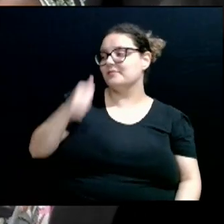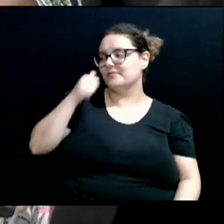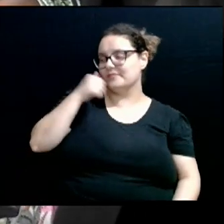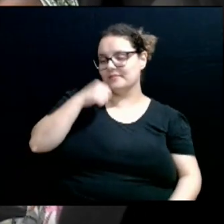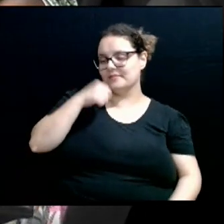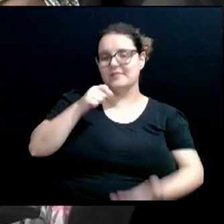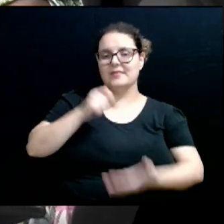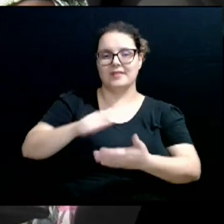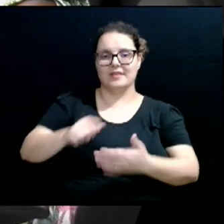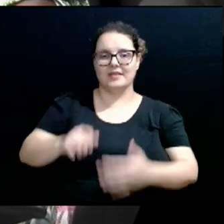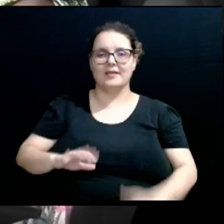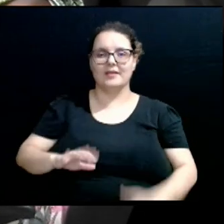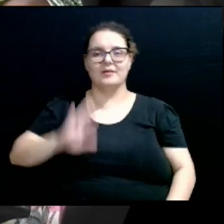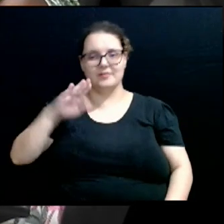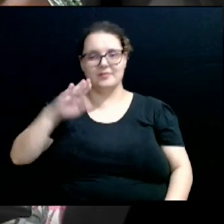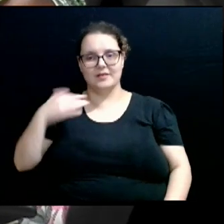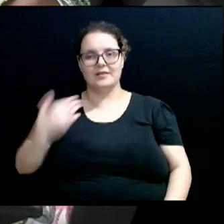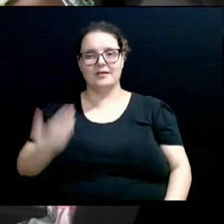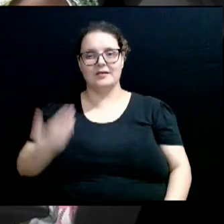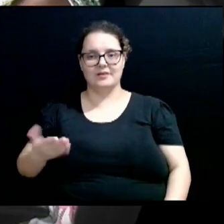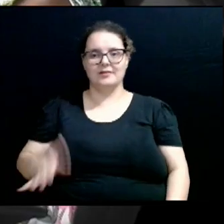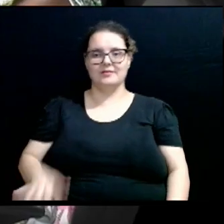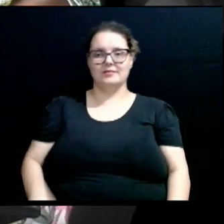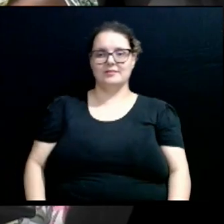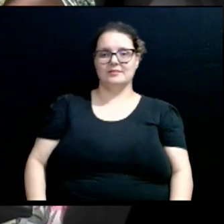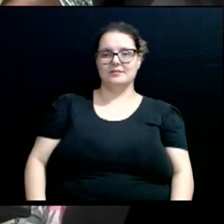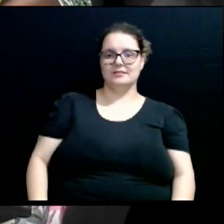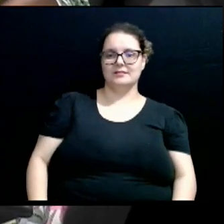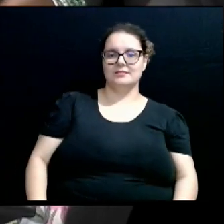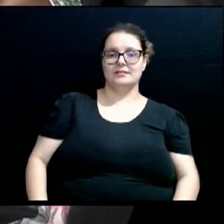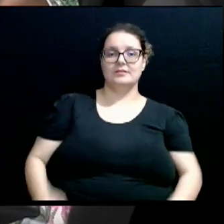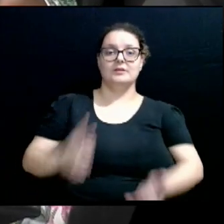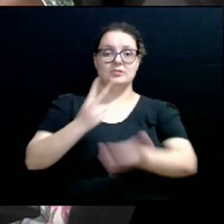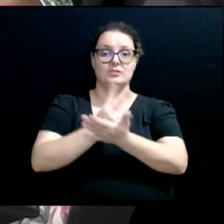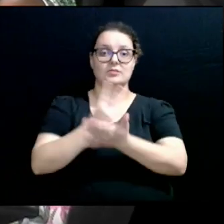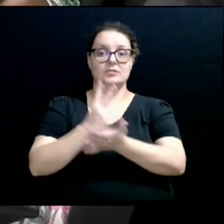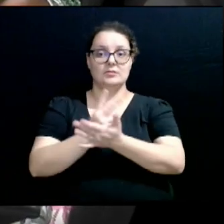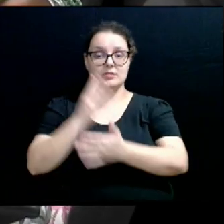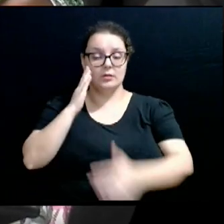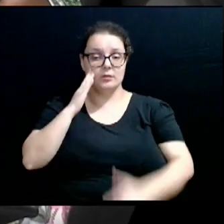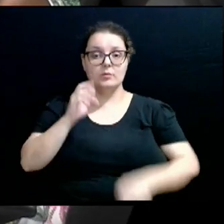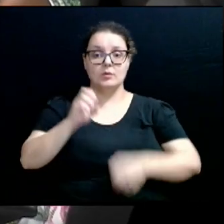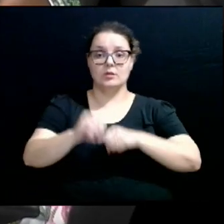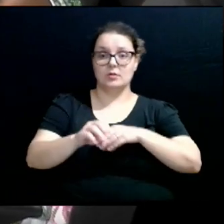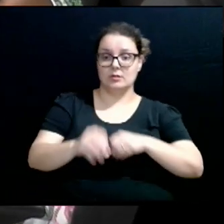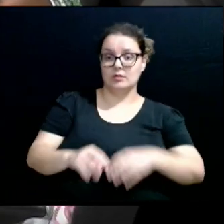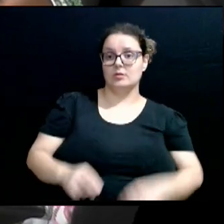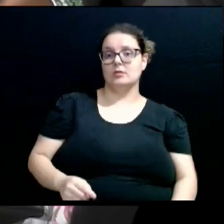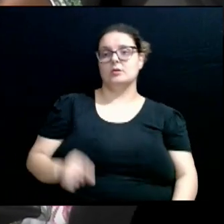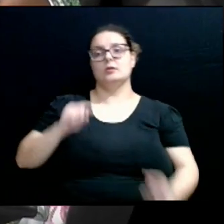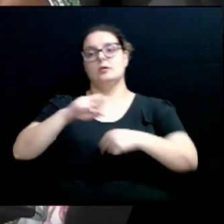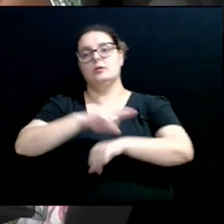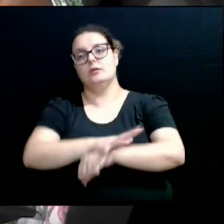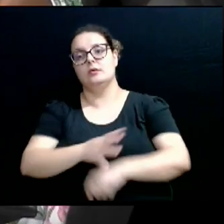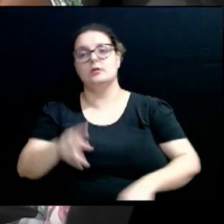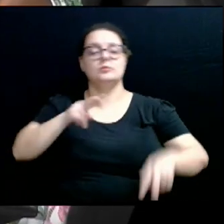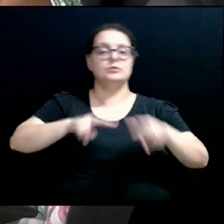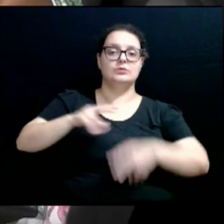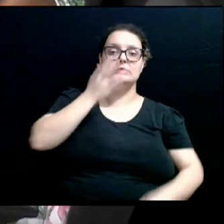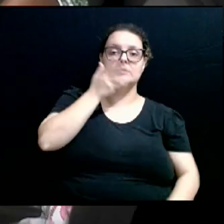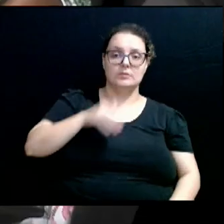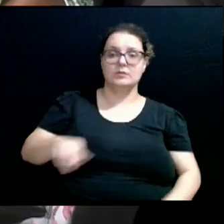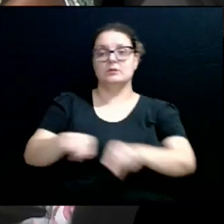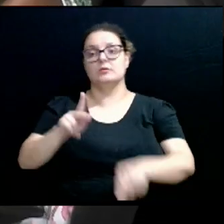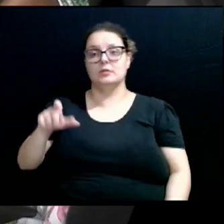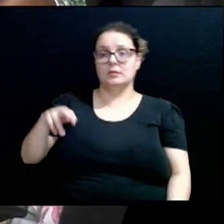eu sempre entendi que a educação antirracista e olhar para as minhas crianças, porque eu também fui professora lá em Leme, bem novinha, né? E